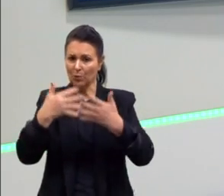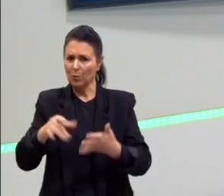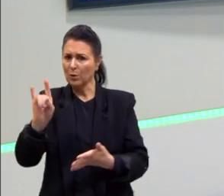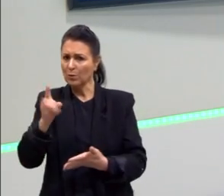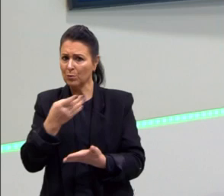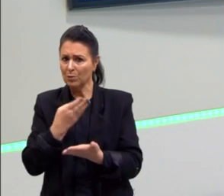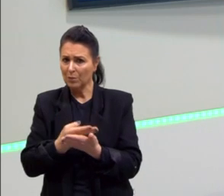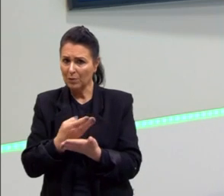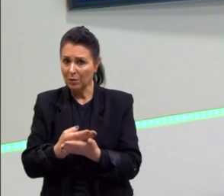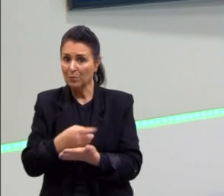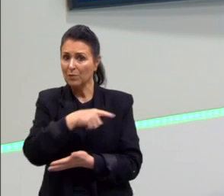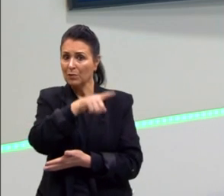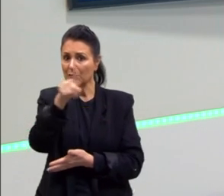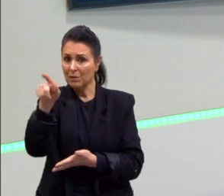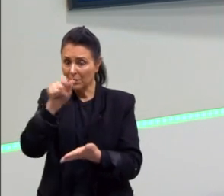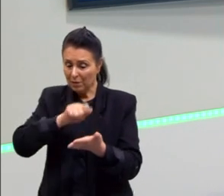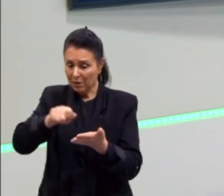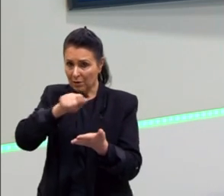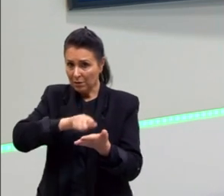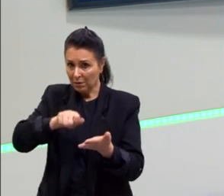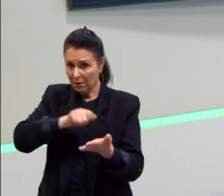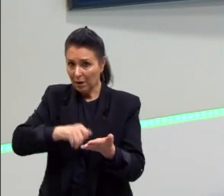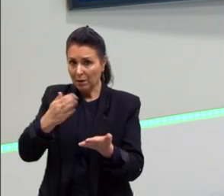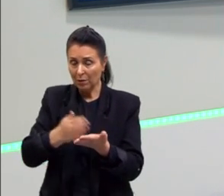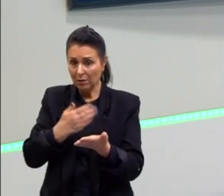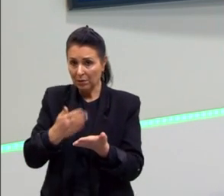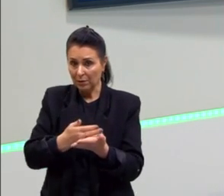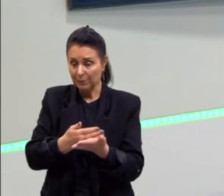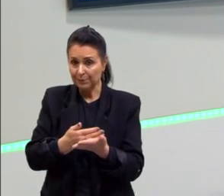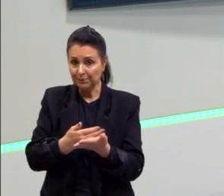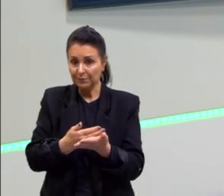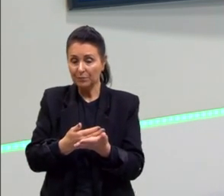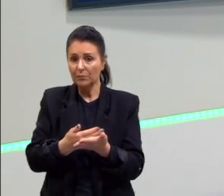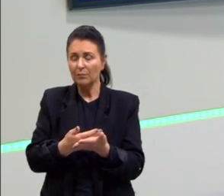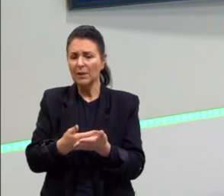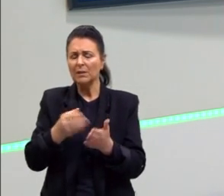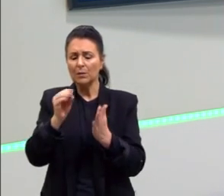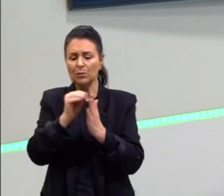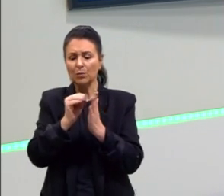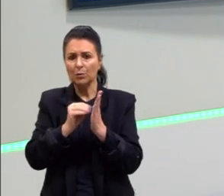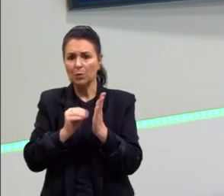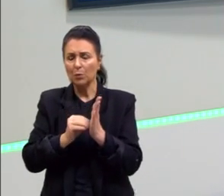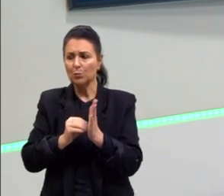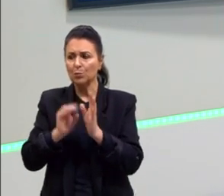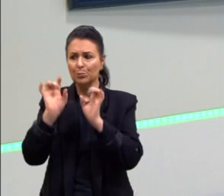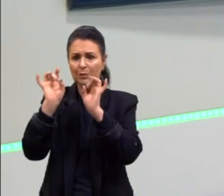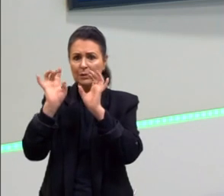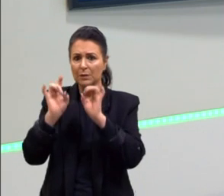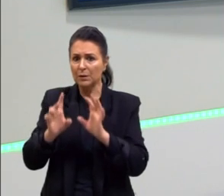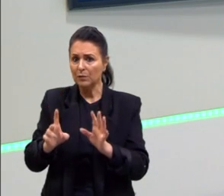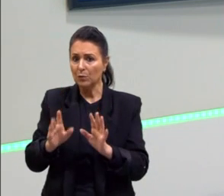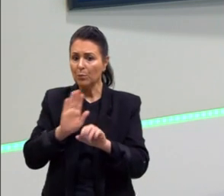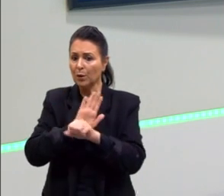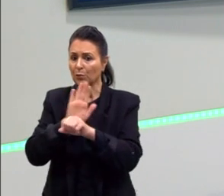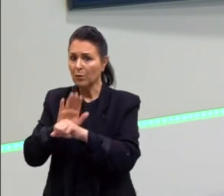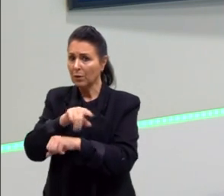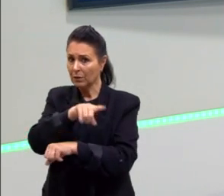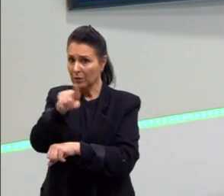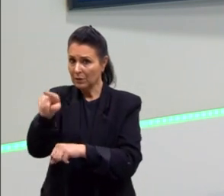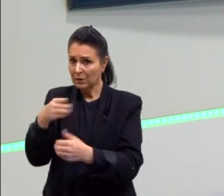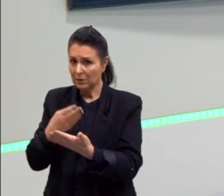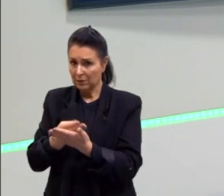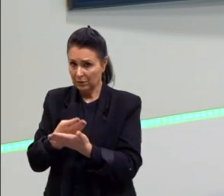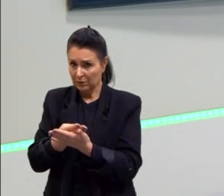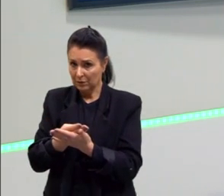para terem ali algumas anotações de vocês que sejam ele de conteúdos específicos e que possam auxiliá-los né